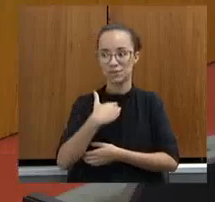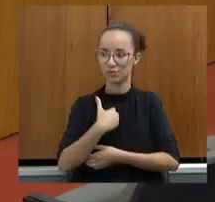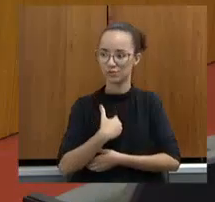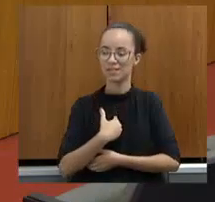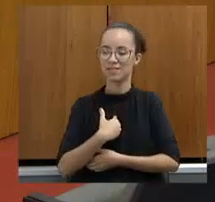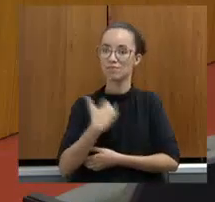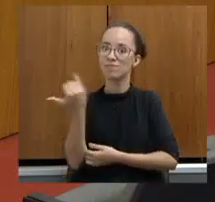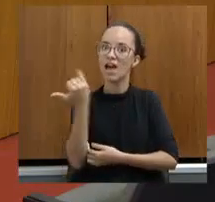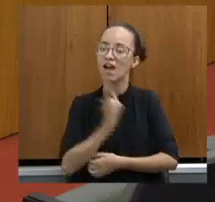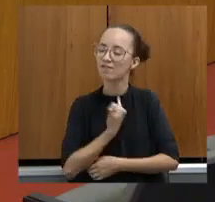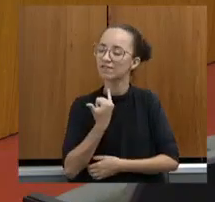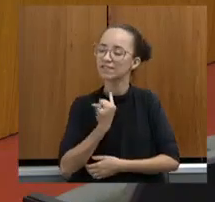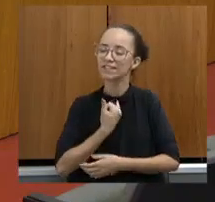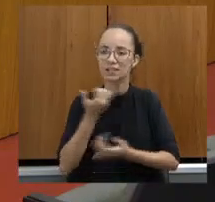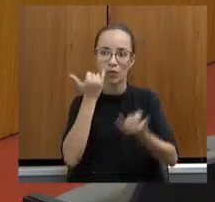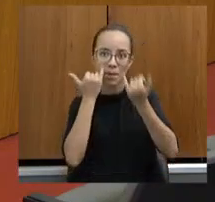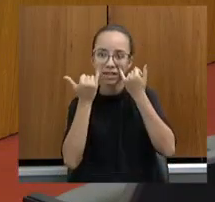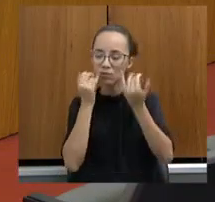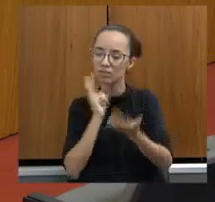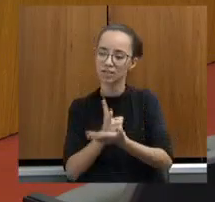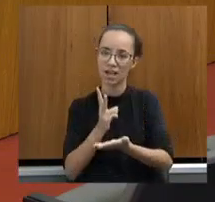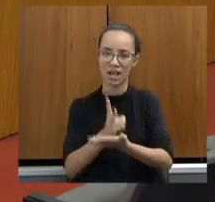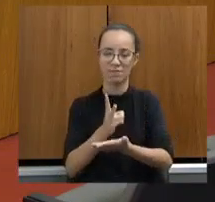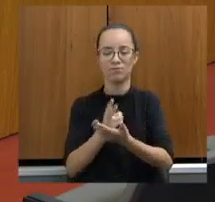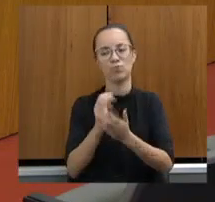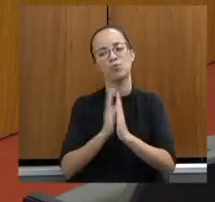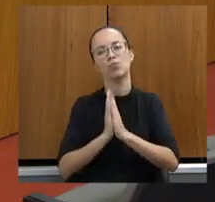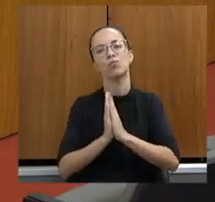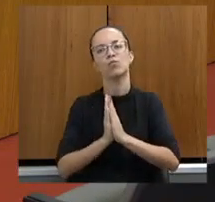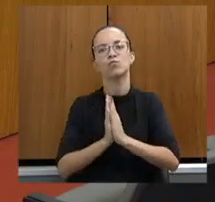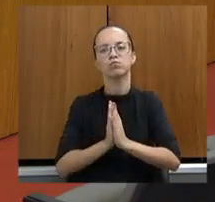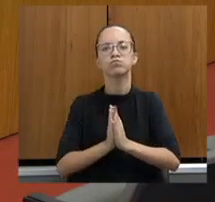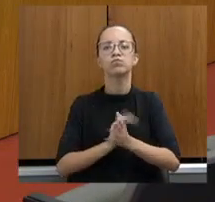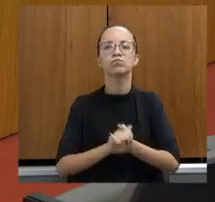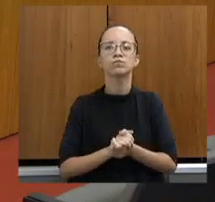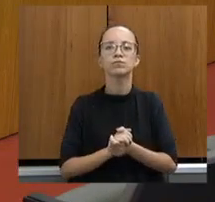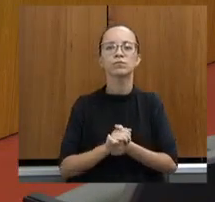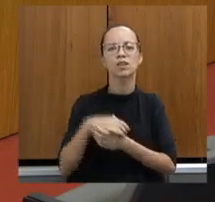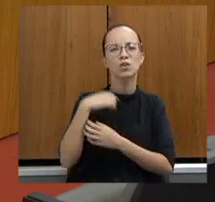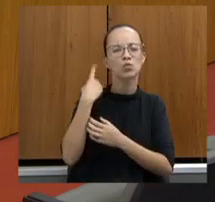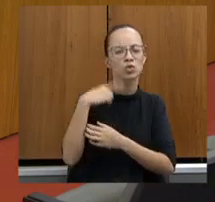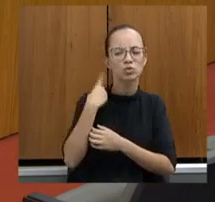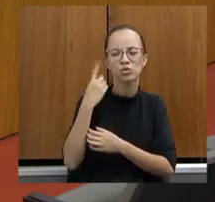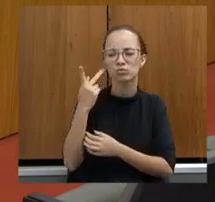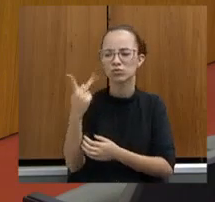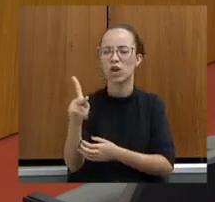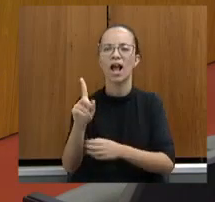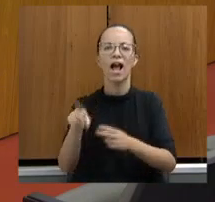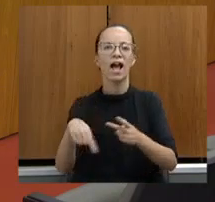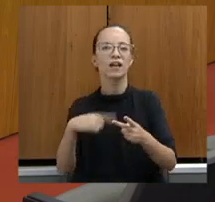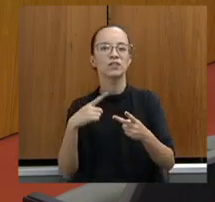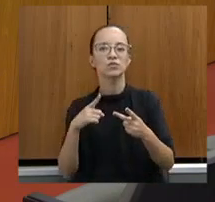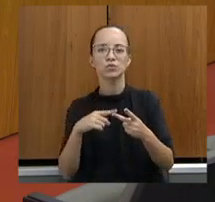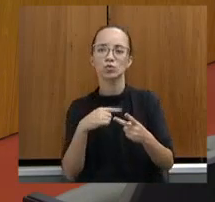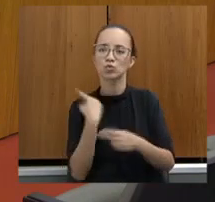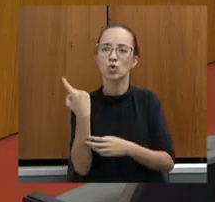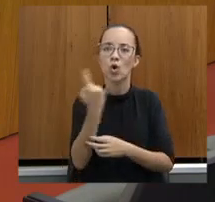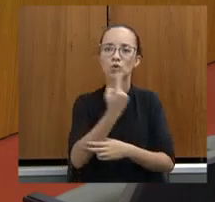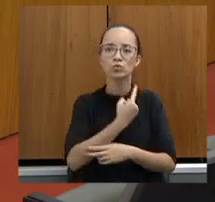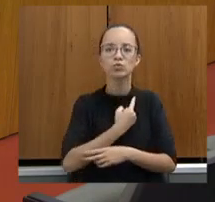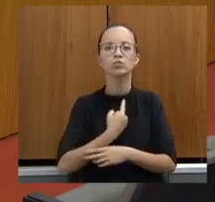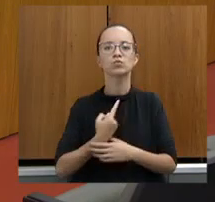a paz de tudo que tá acontecendo como você tem feito né lá nossos advogados as nossas os